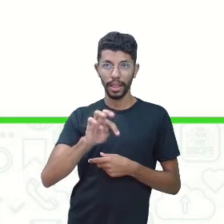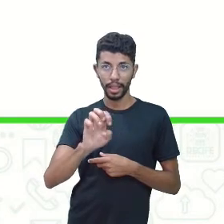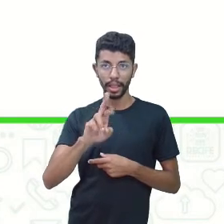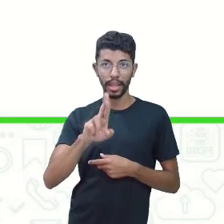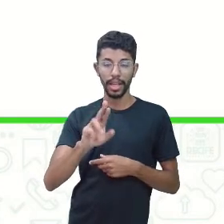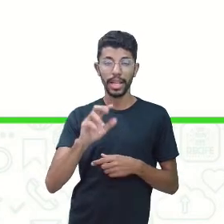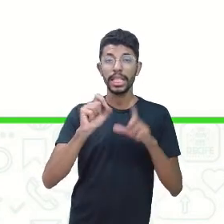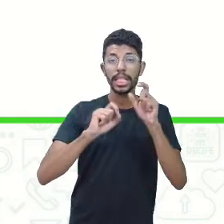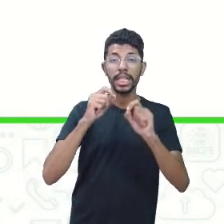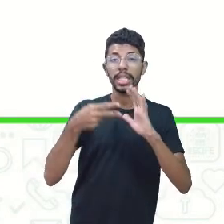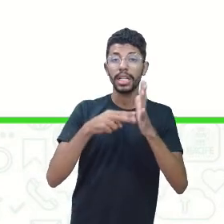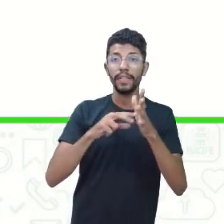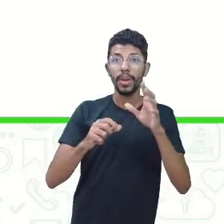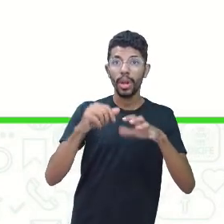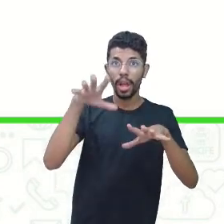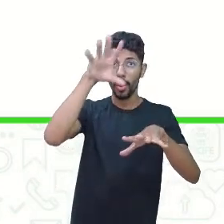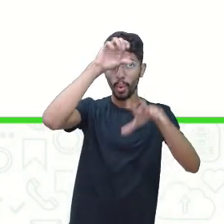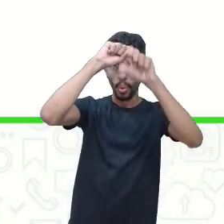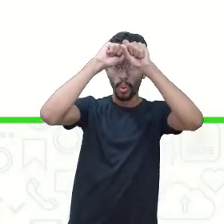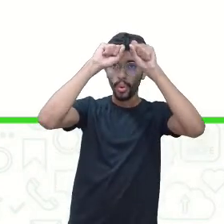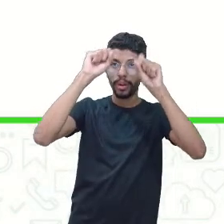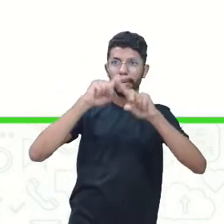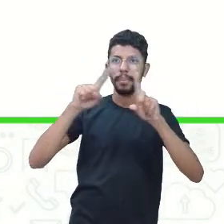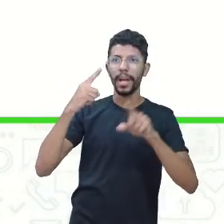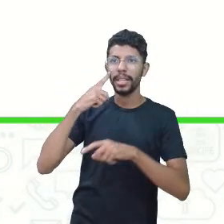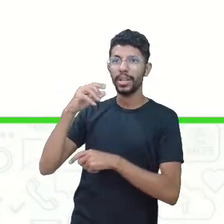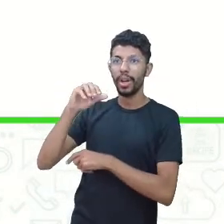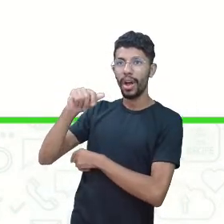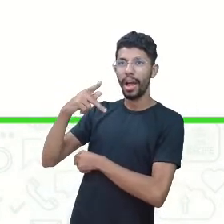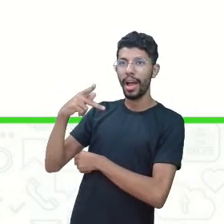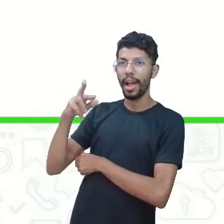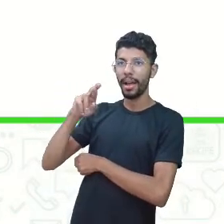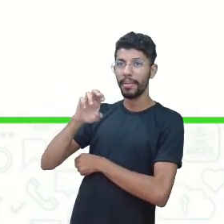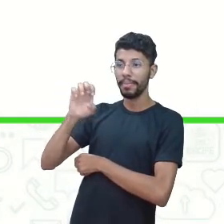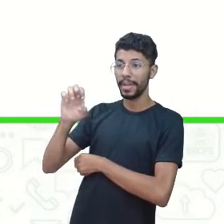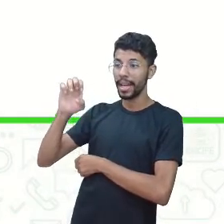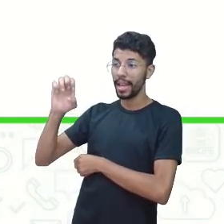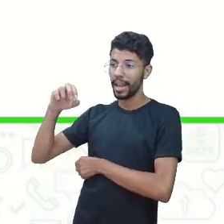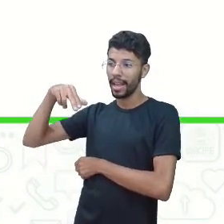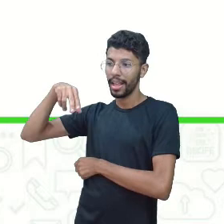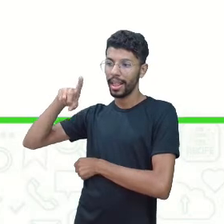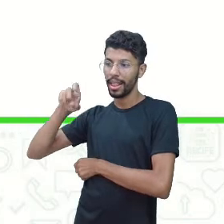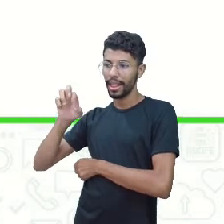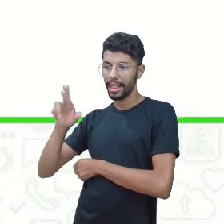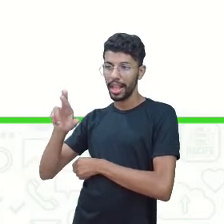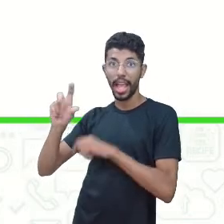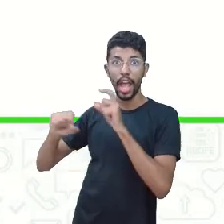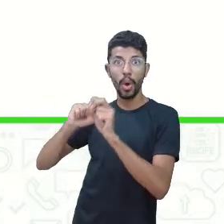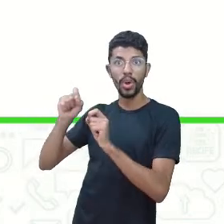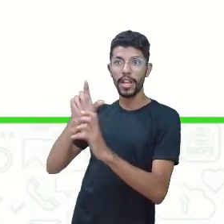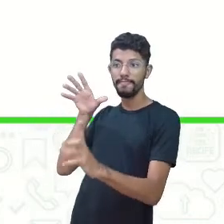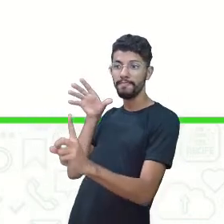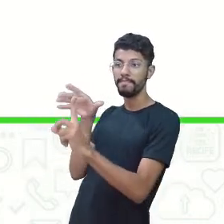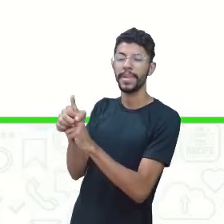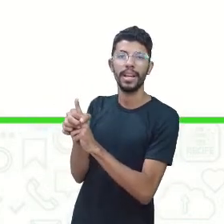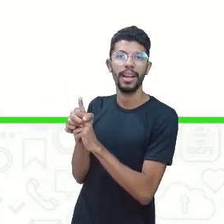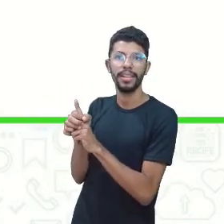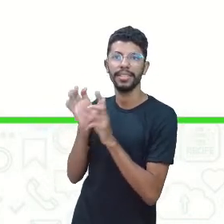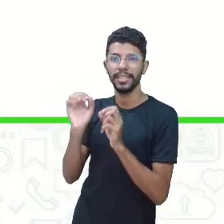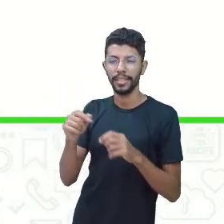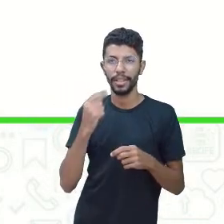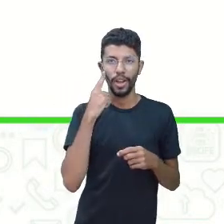e aprender, capturar. Cavaleiro, aquele que cavalga.